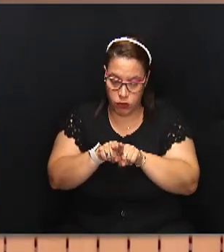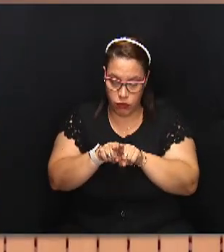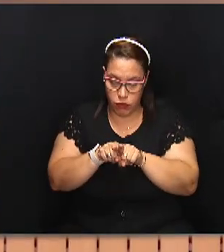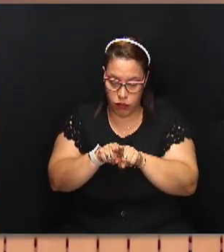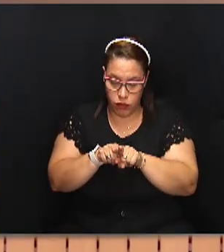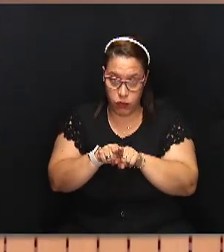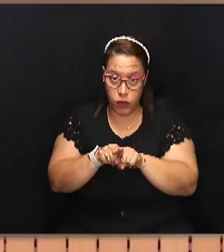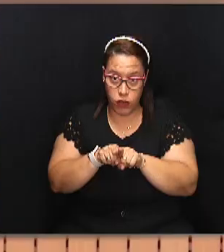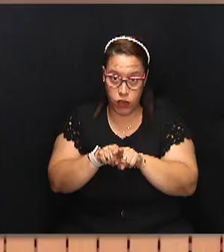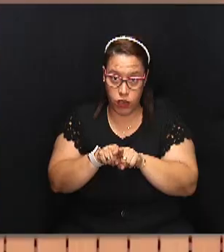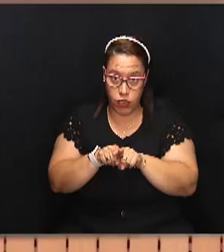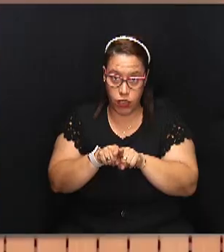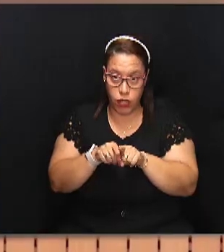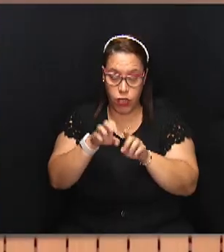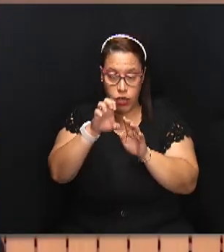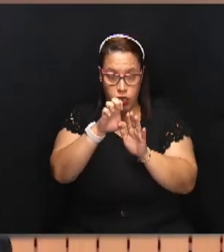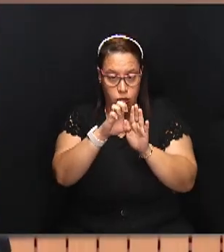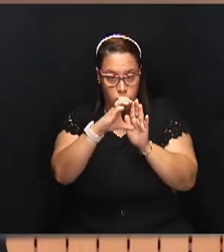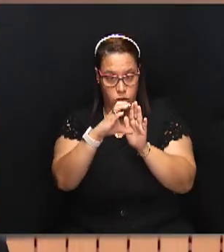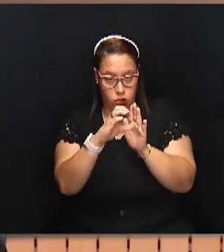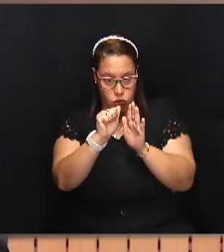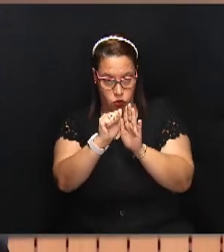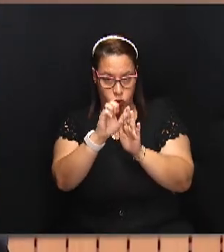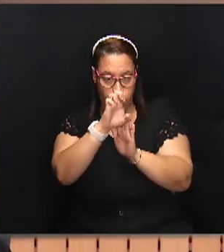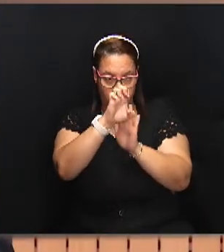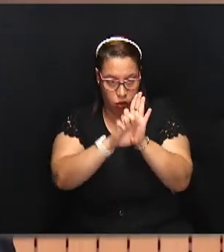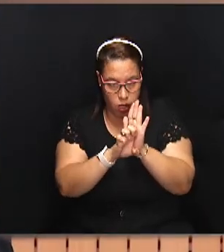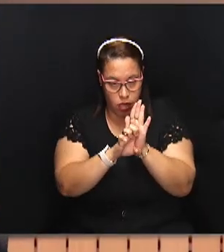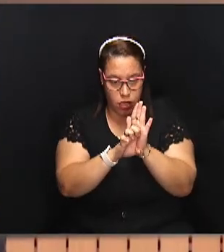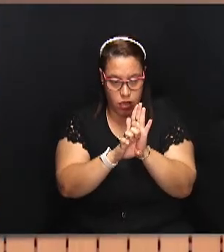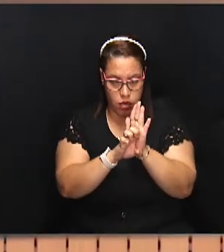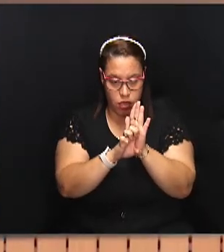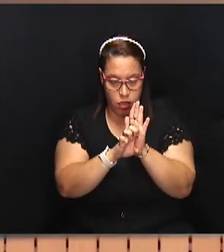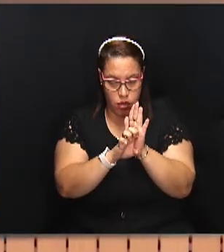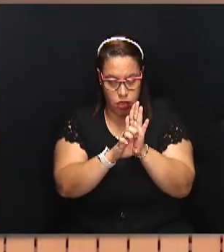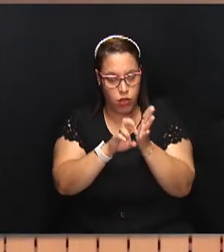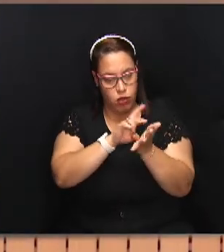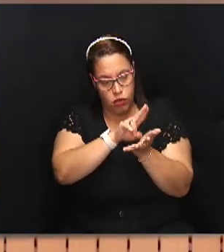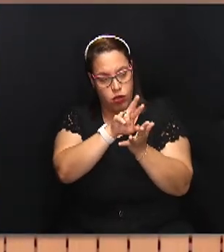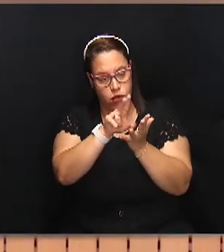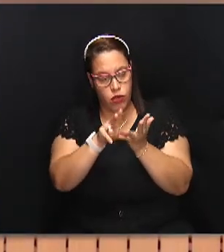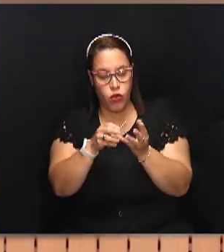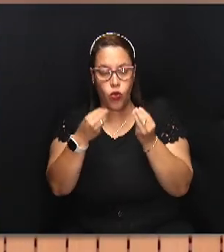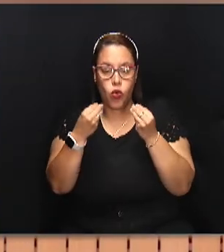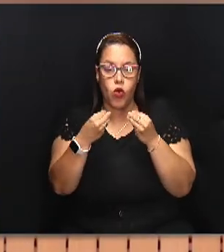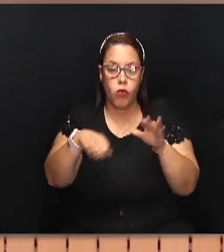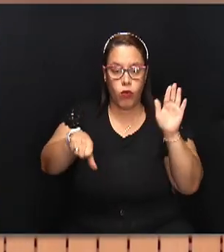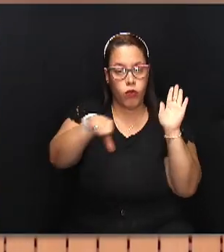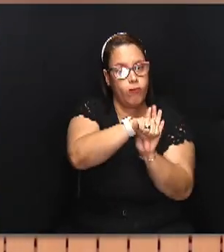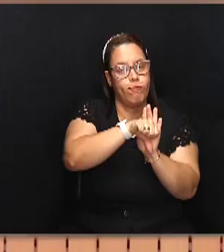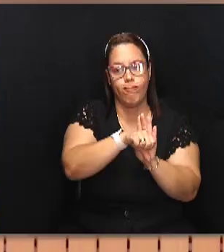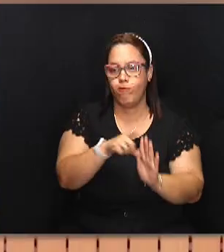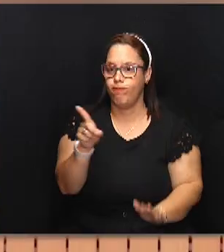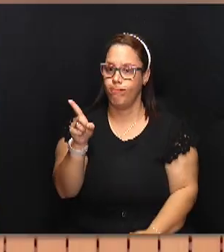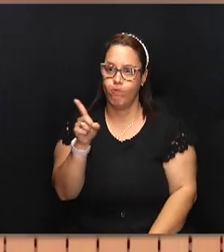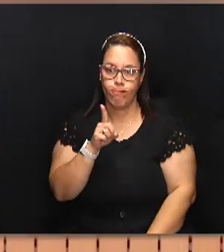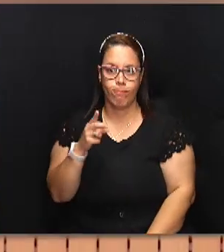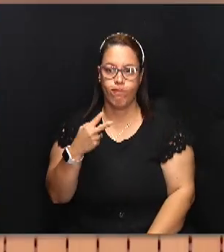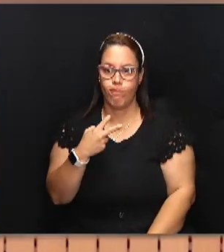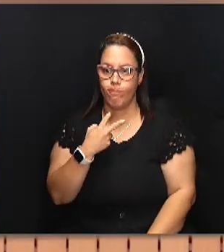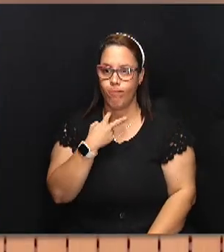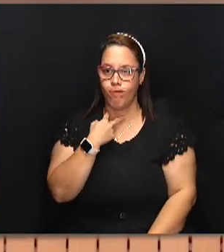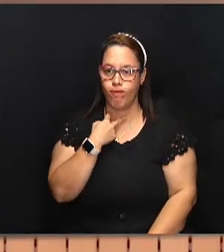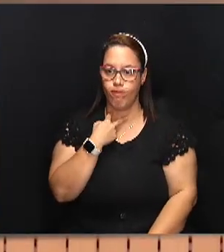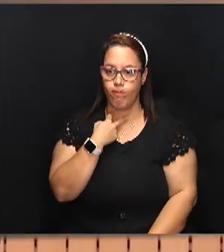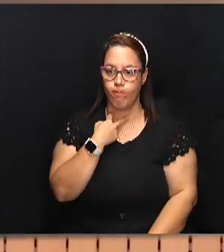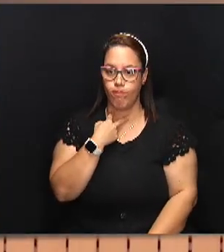o ECA, com o Estatuto da Criança e Adolescente, tipificando essas ações como crime hediondo, não deixando mais que